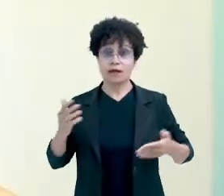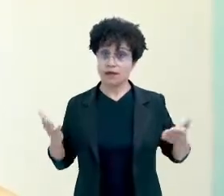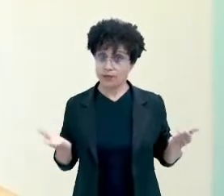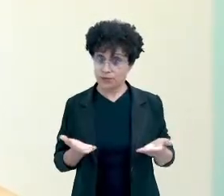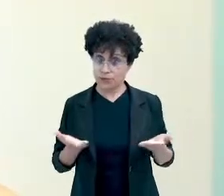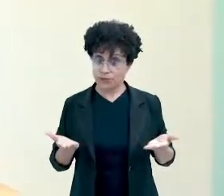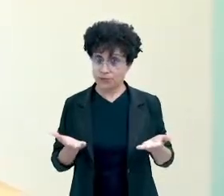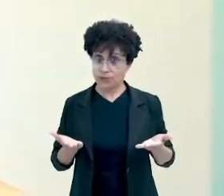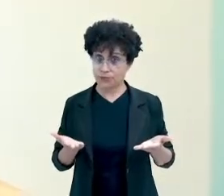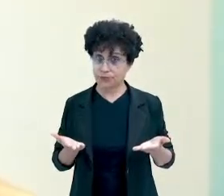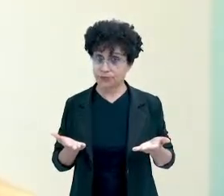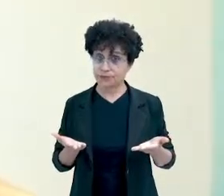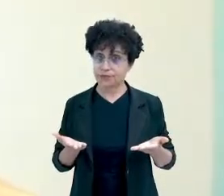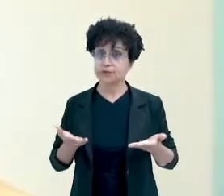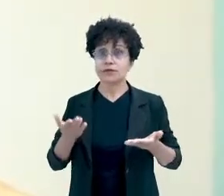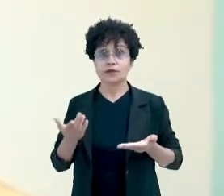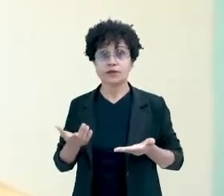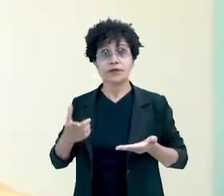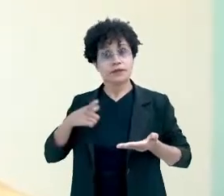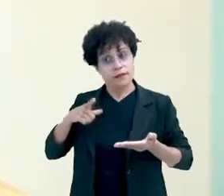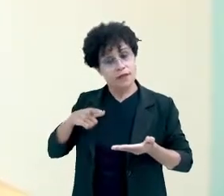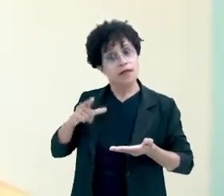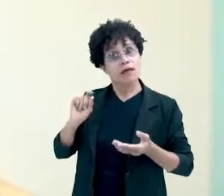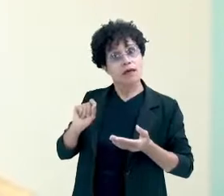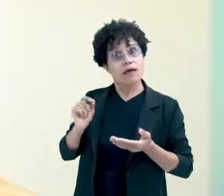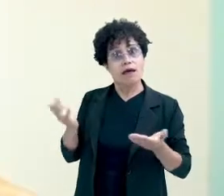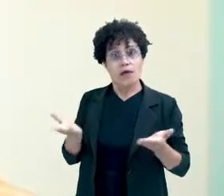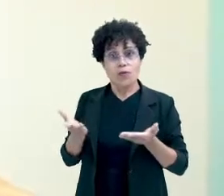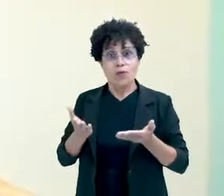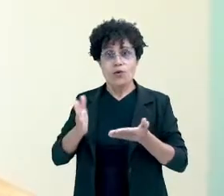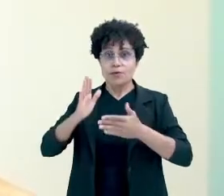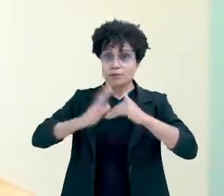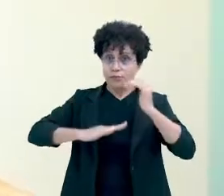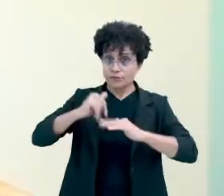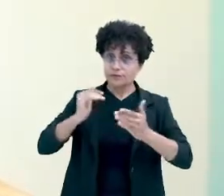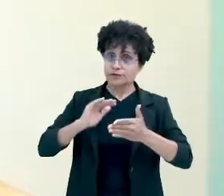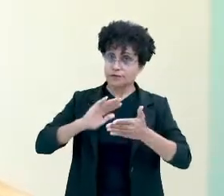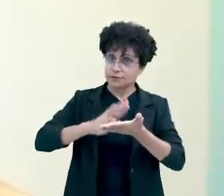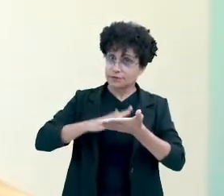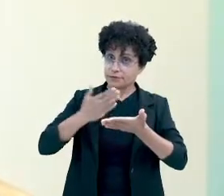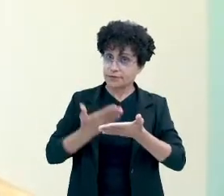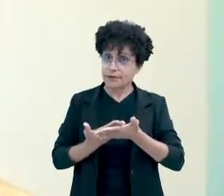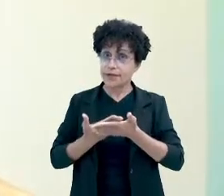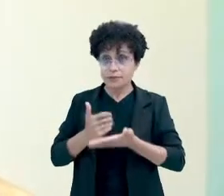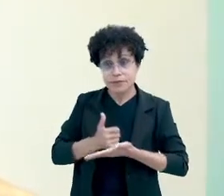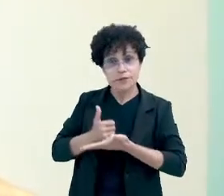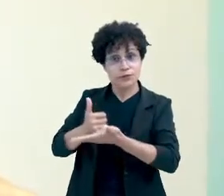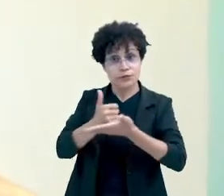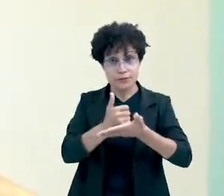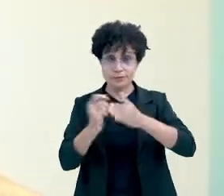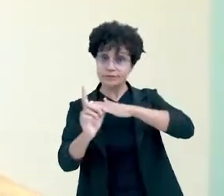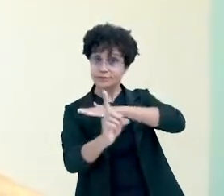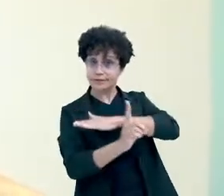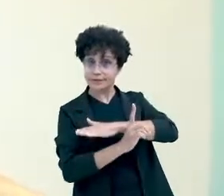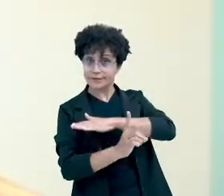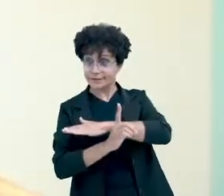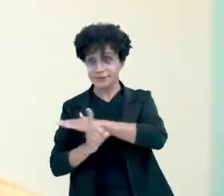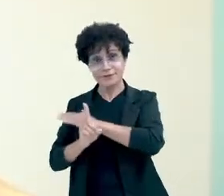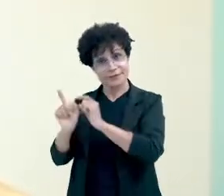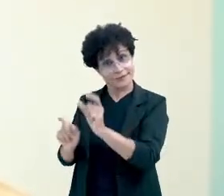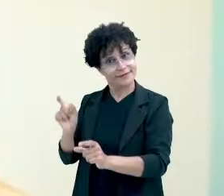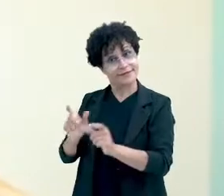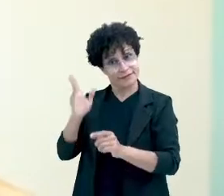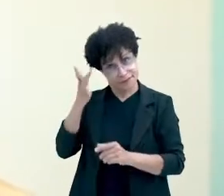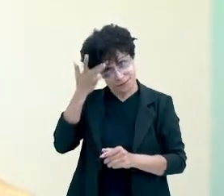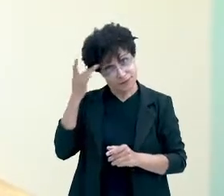o Ministério Público, hoje, adquiriu essa profissional para nos auxiliar no